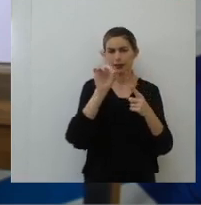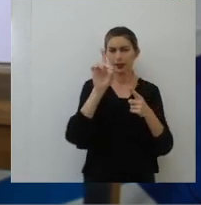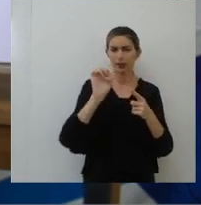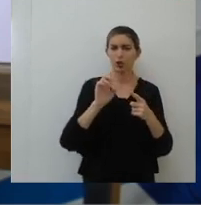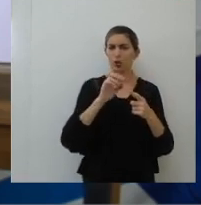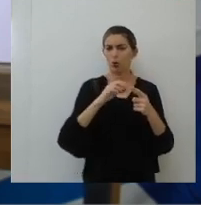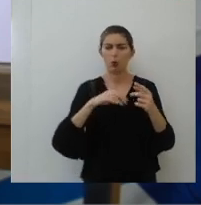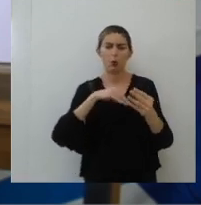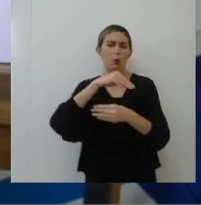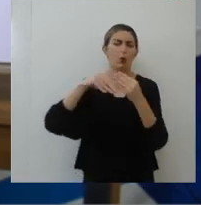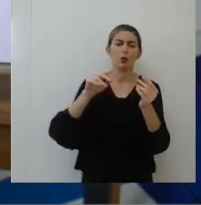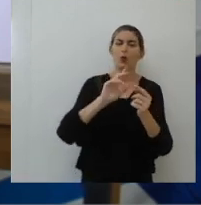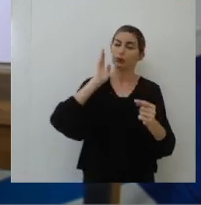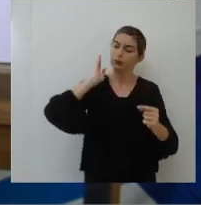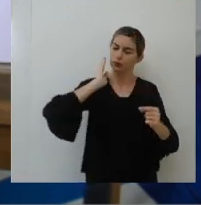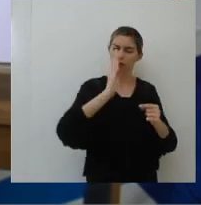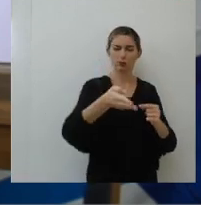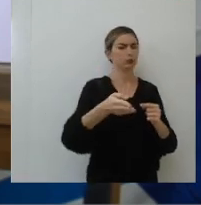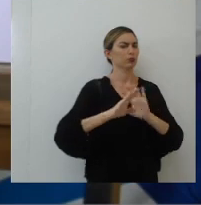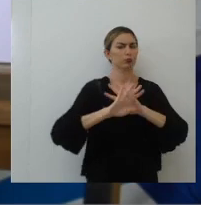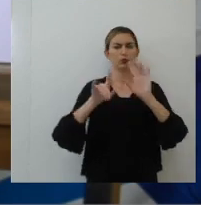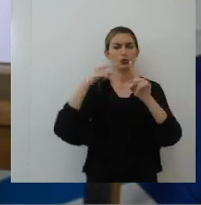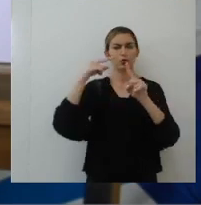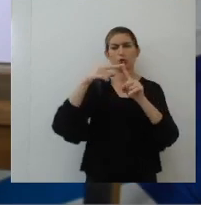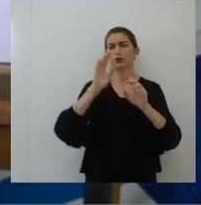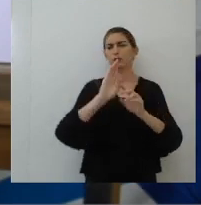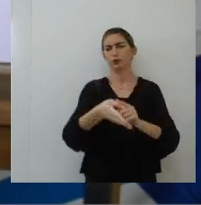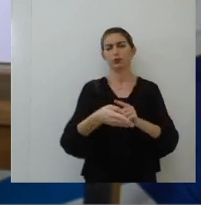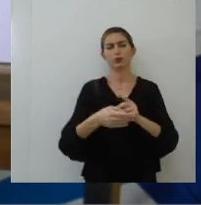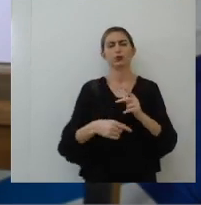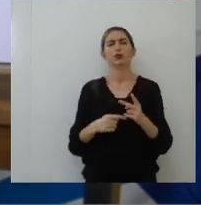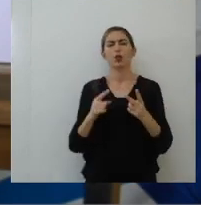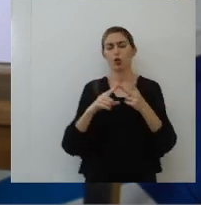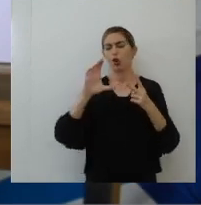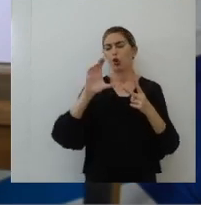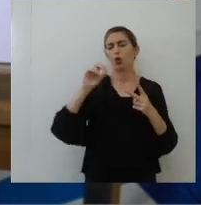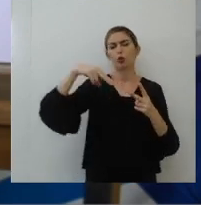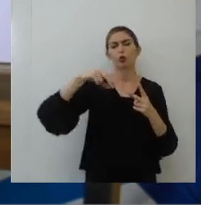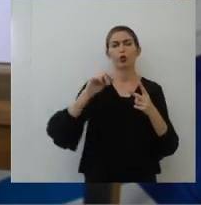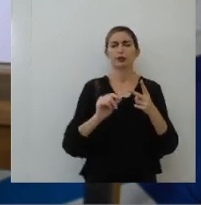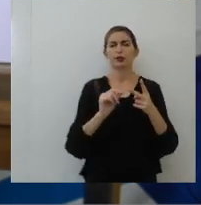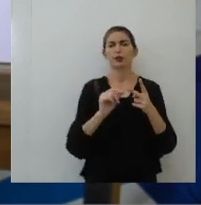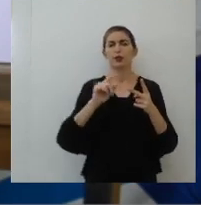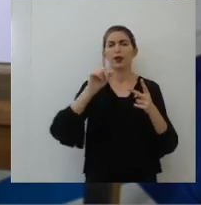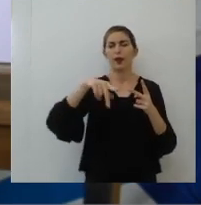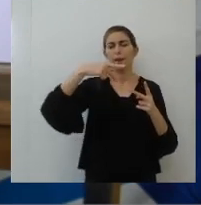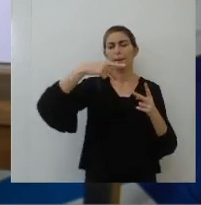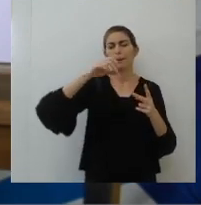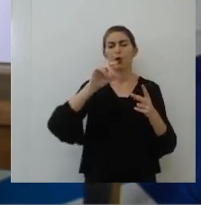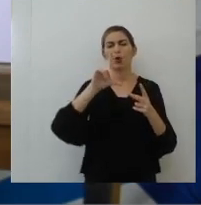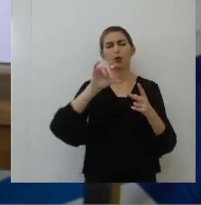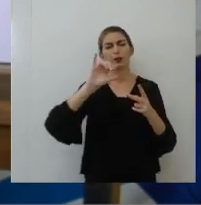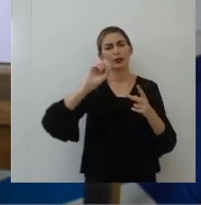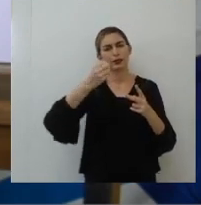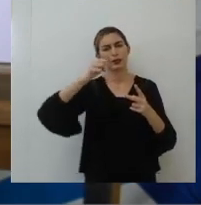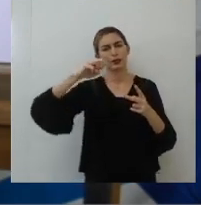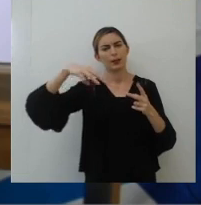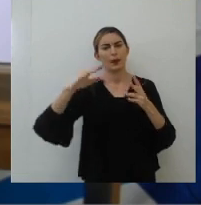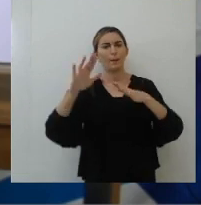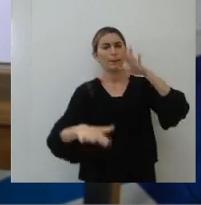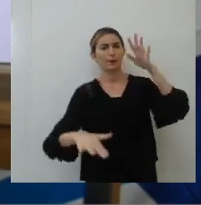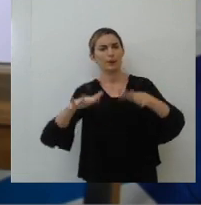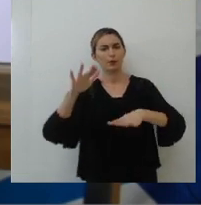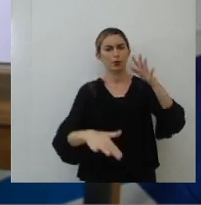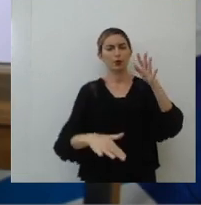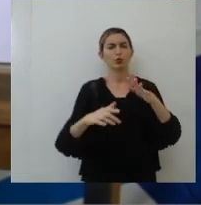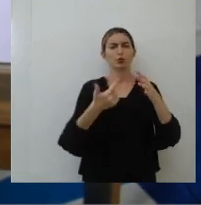sem arrudeio, sem enrolação, sentido objetivo, tá? E a conotação é a polissemia, né? É a possibilidade